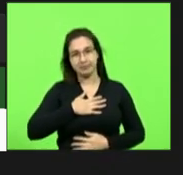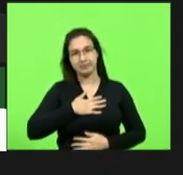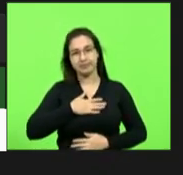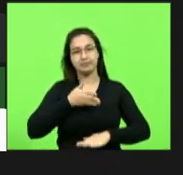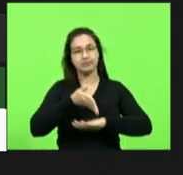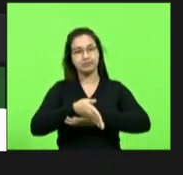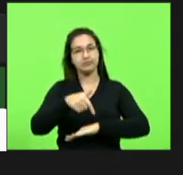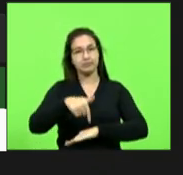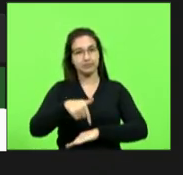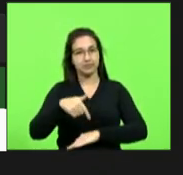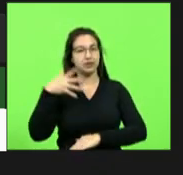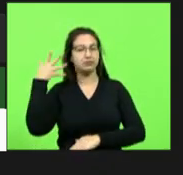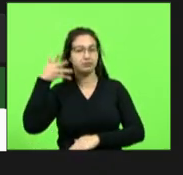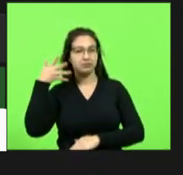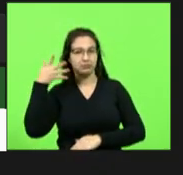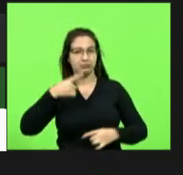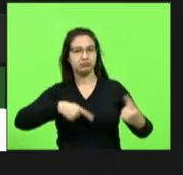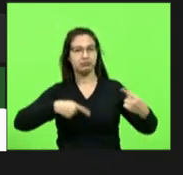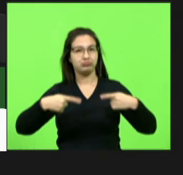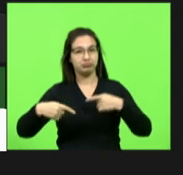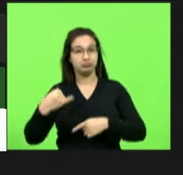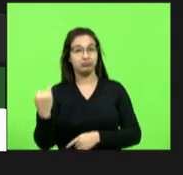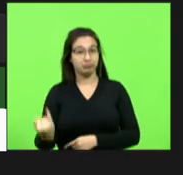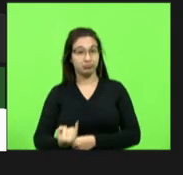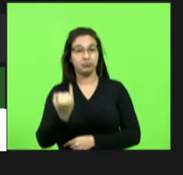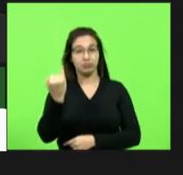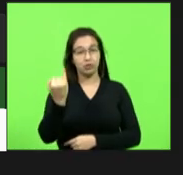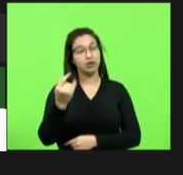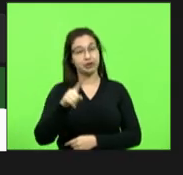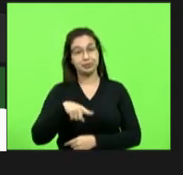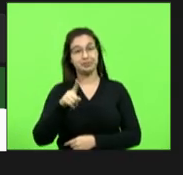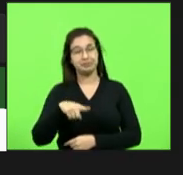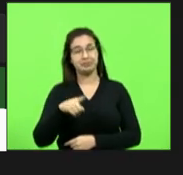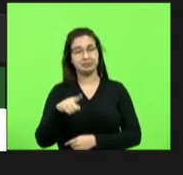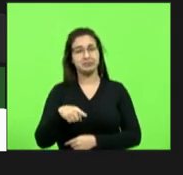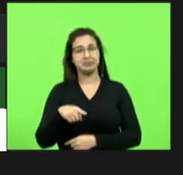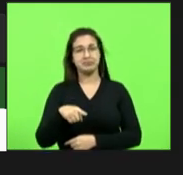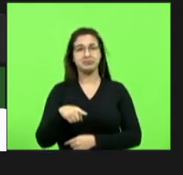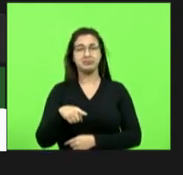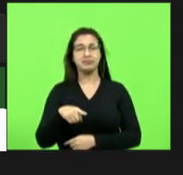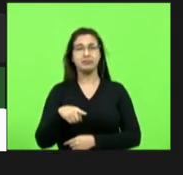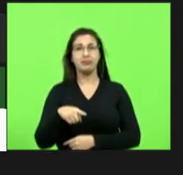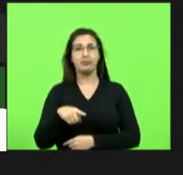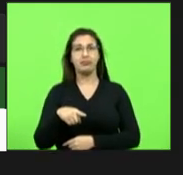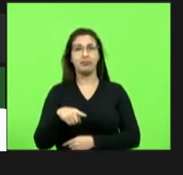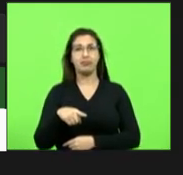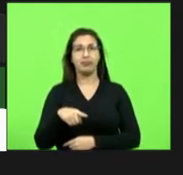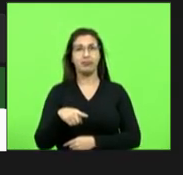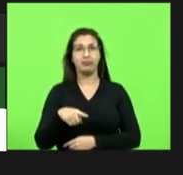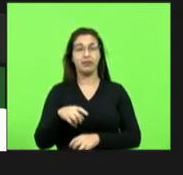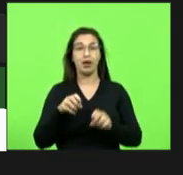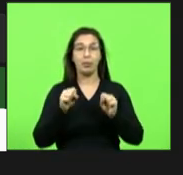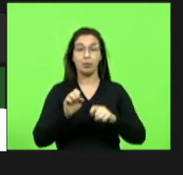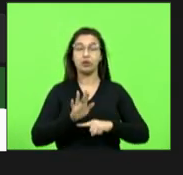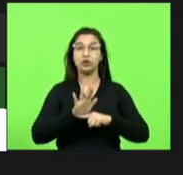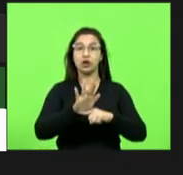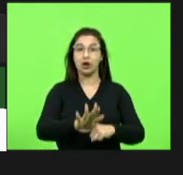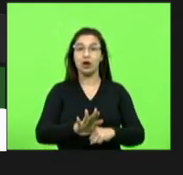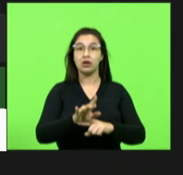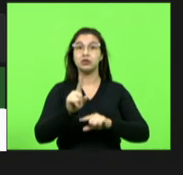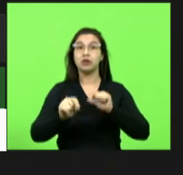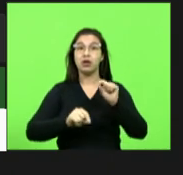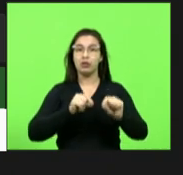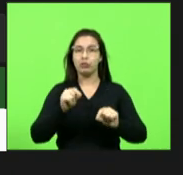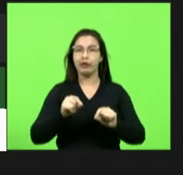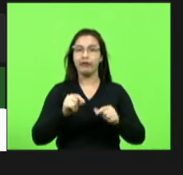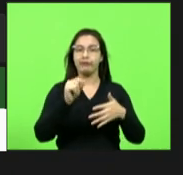reunião, desse importante debate, né, que é uma, sem dúvida nenhuma, vai definir questões